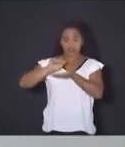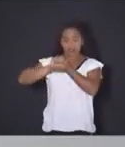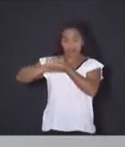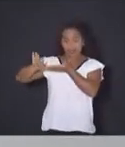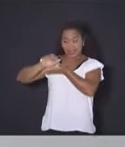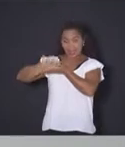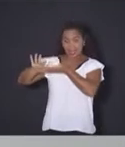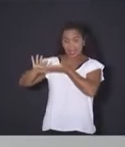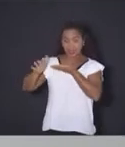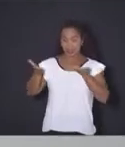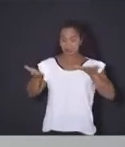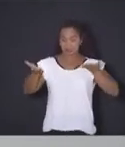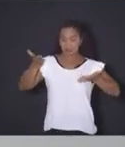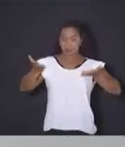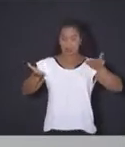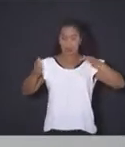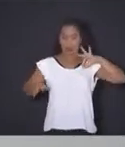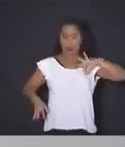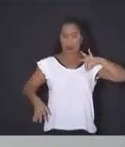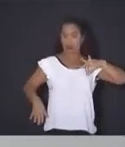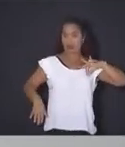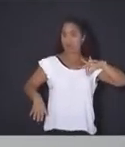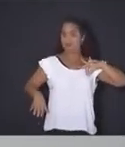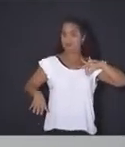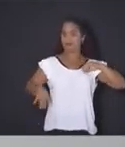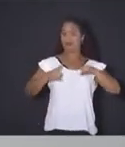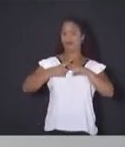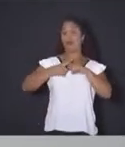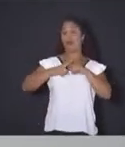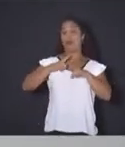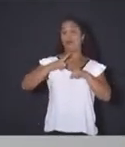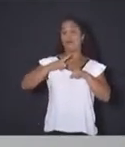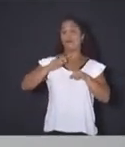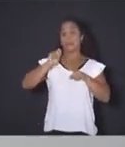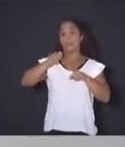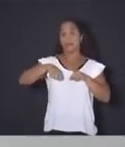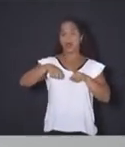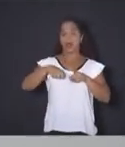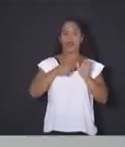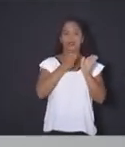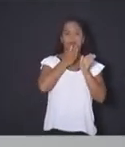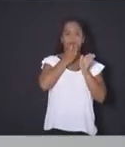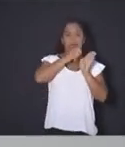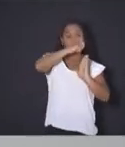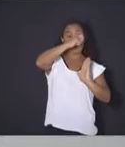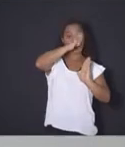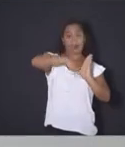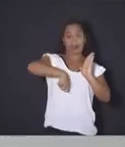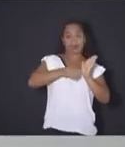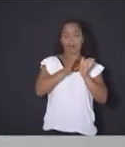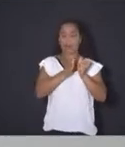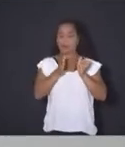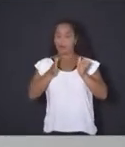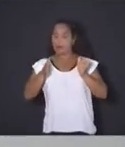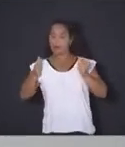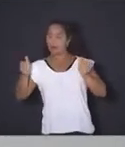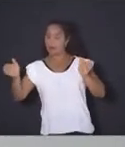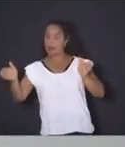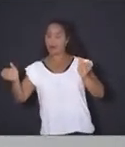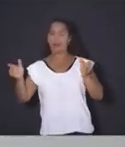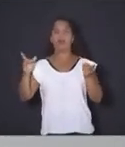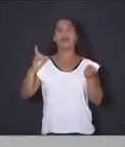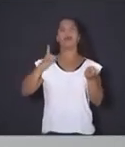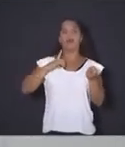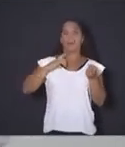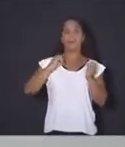porque tem crédito que têm empréstimo porque tem possibilidade de nós termos